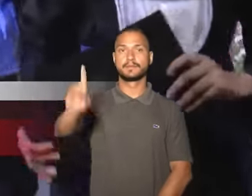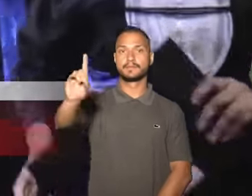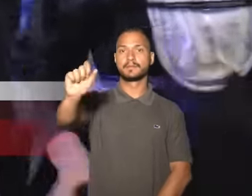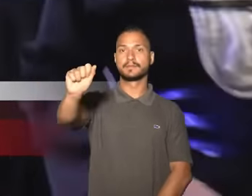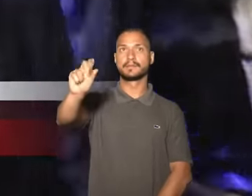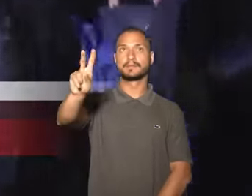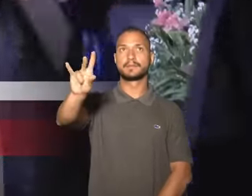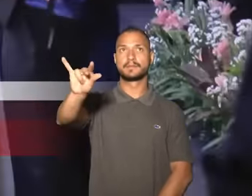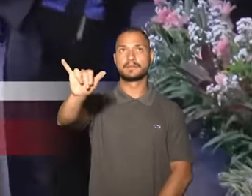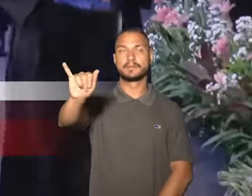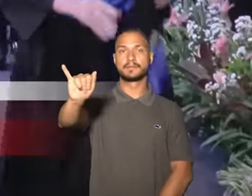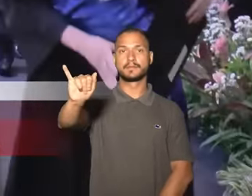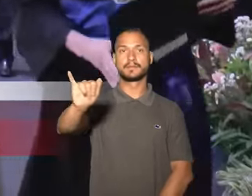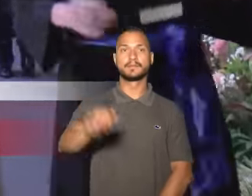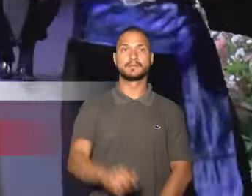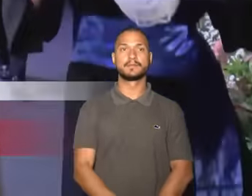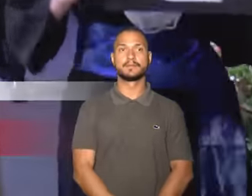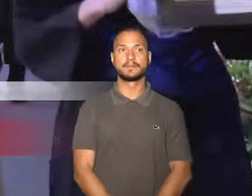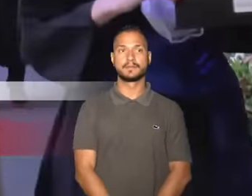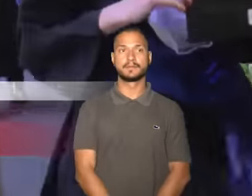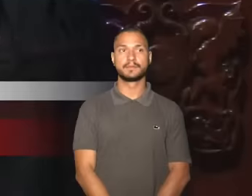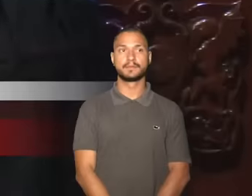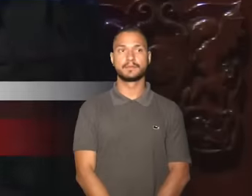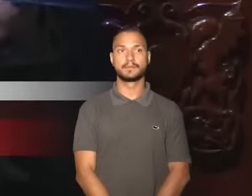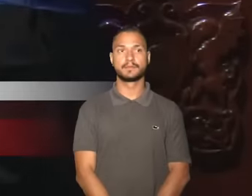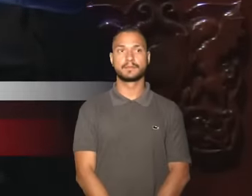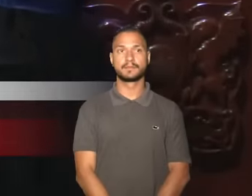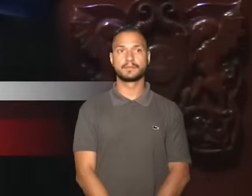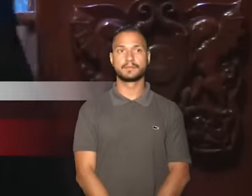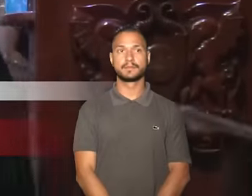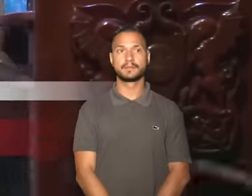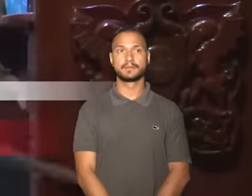Davi Gomes Milagres.